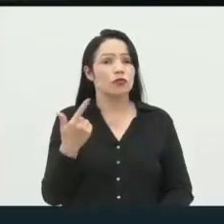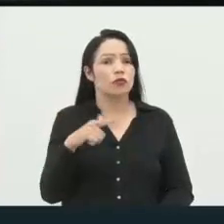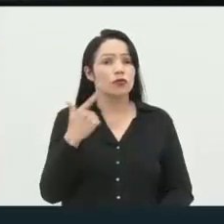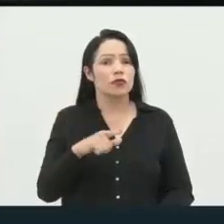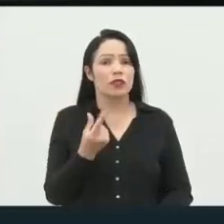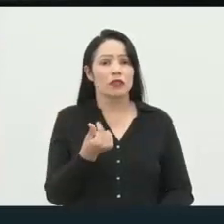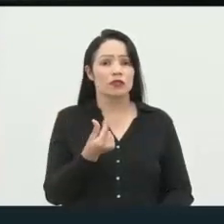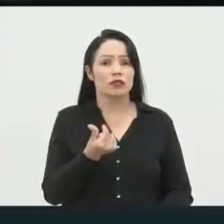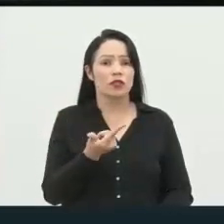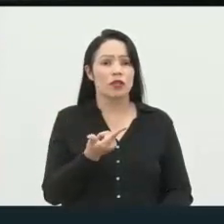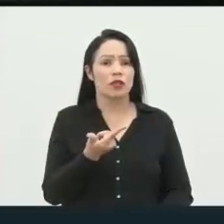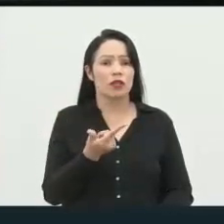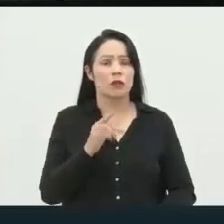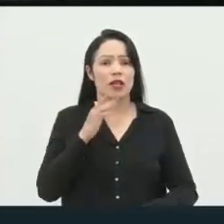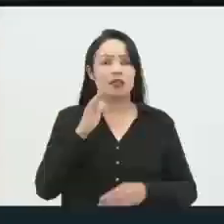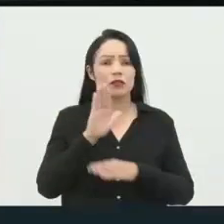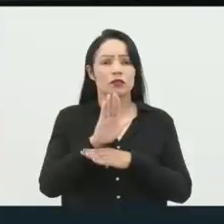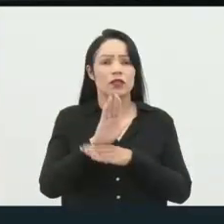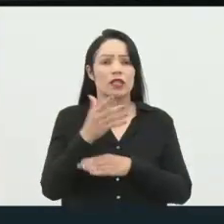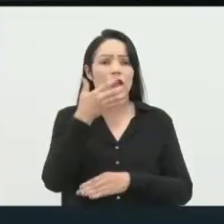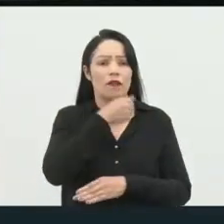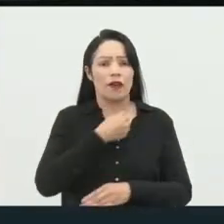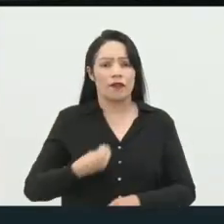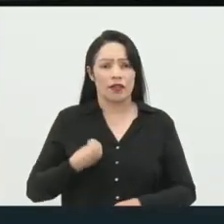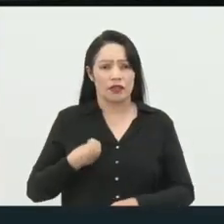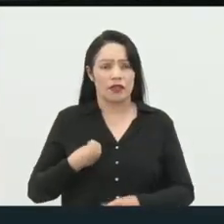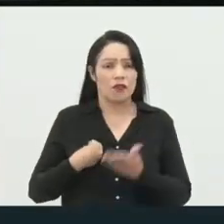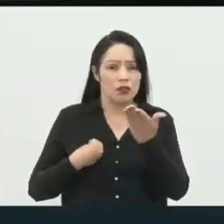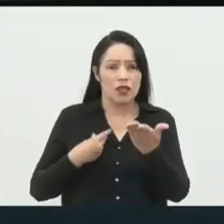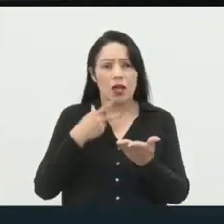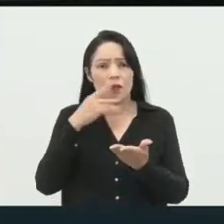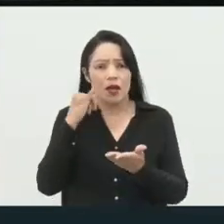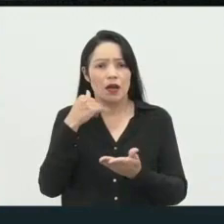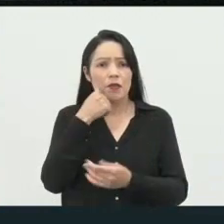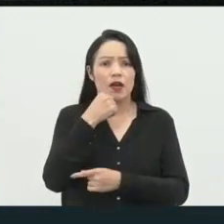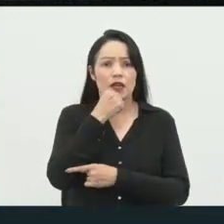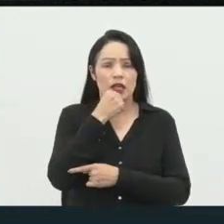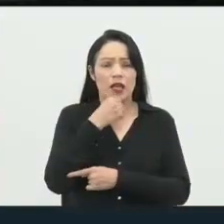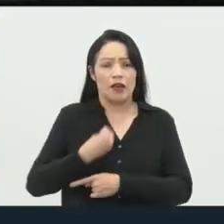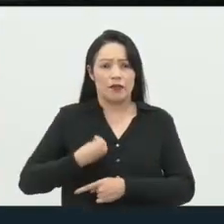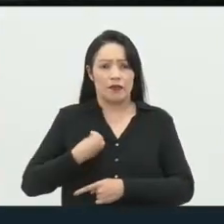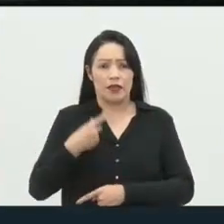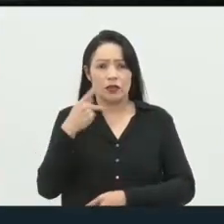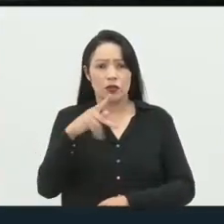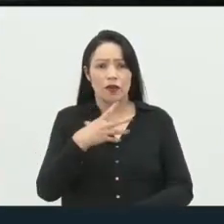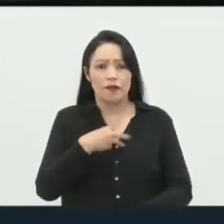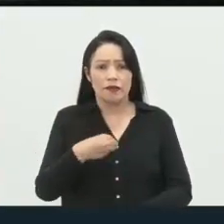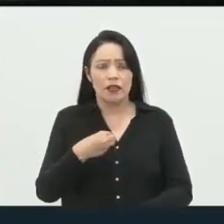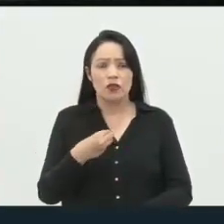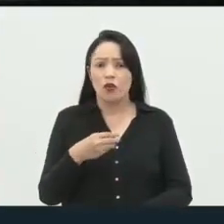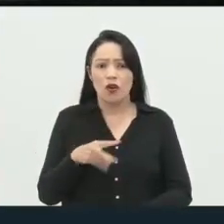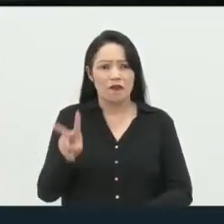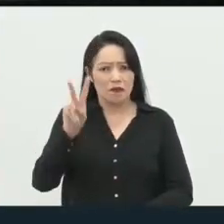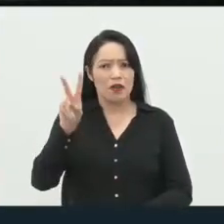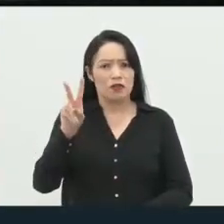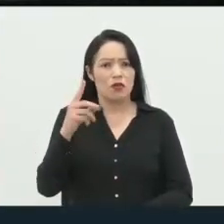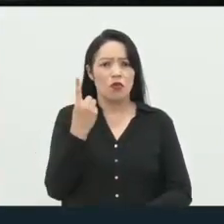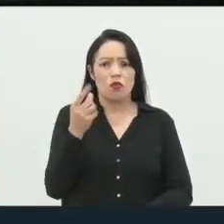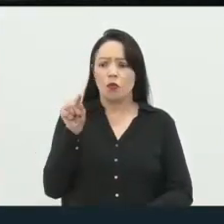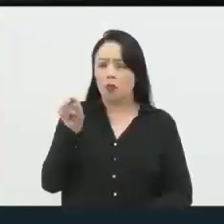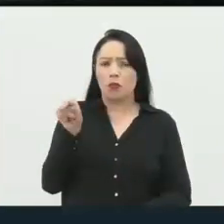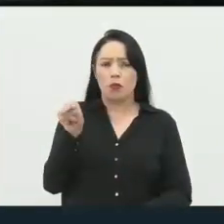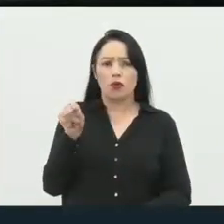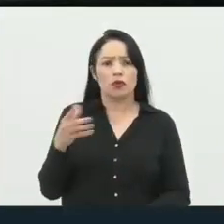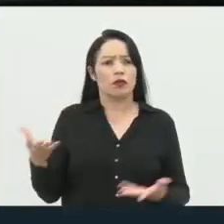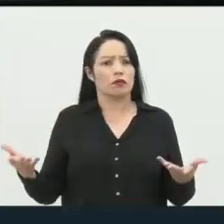criança então você que é pai você minha mãe está me assistindo aqui agora a vida do seu filho não vale uma abotoadora de